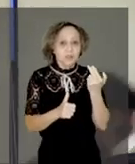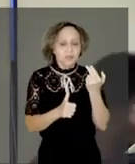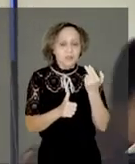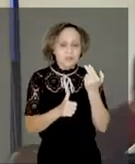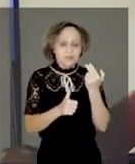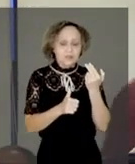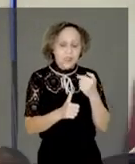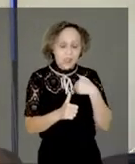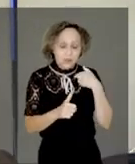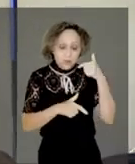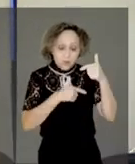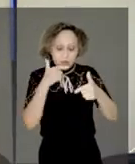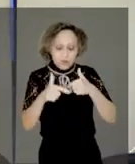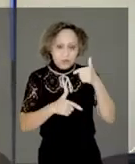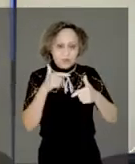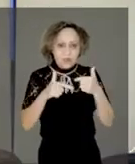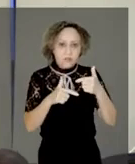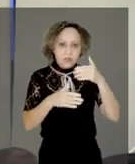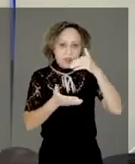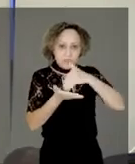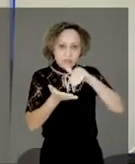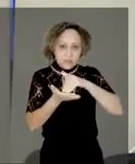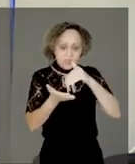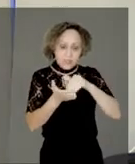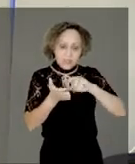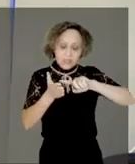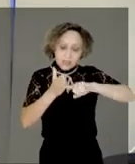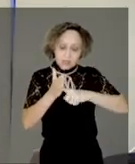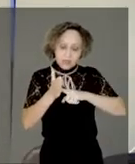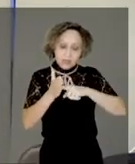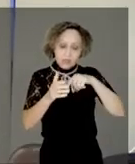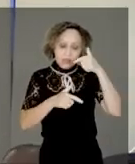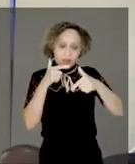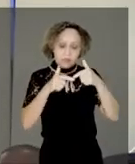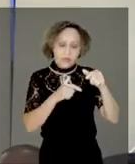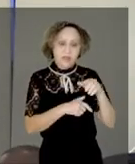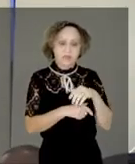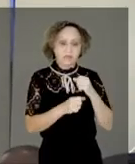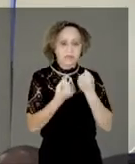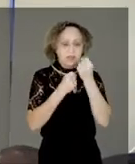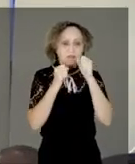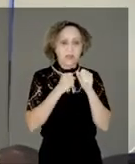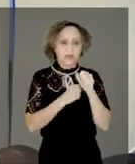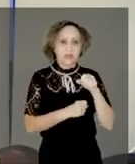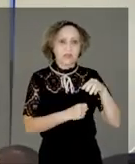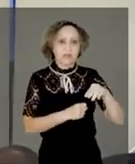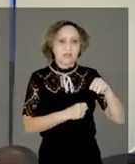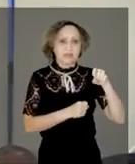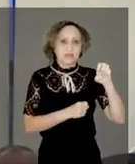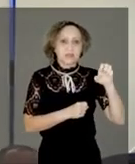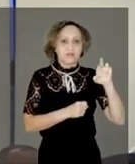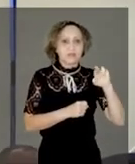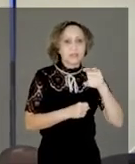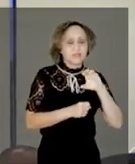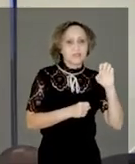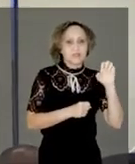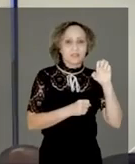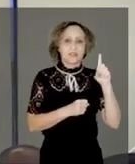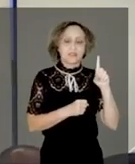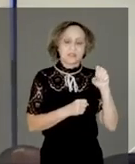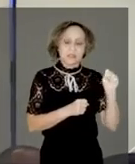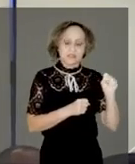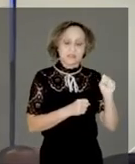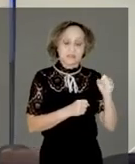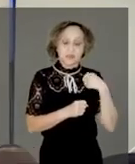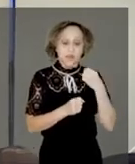aqui, primeiro, que a gente seja solidário, porque a gente vive uma